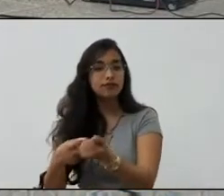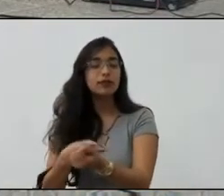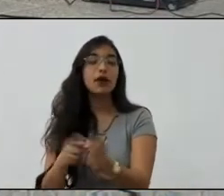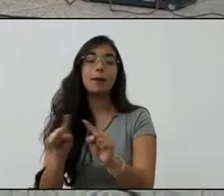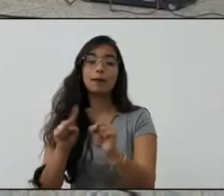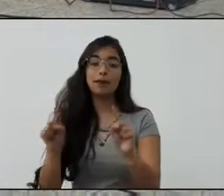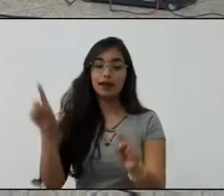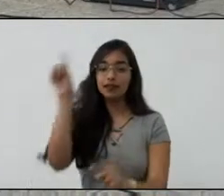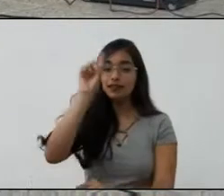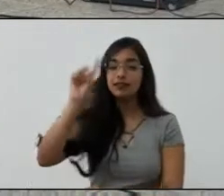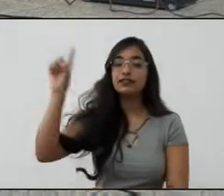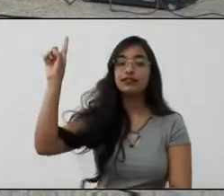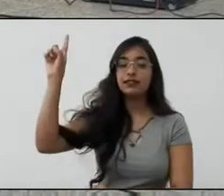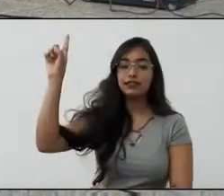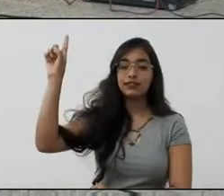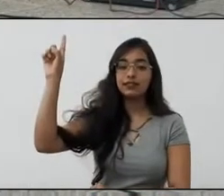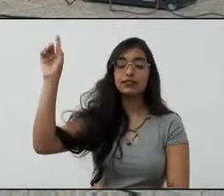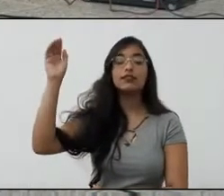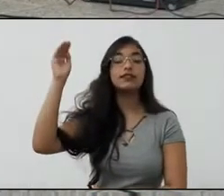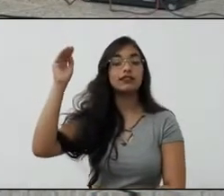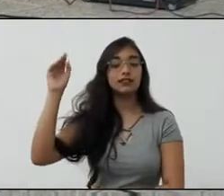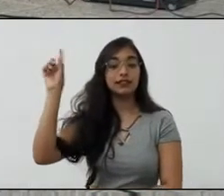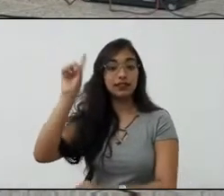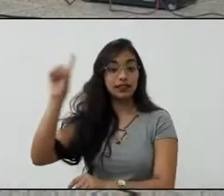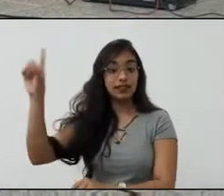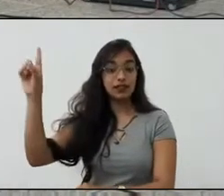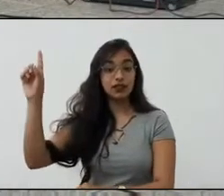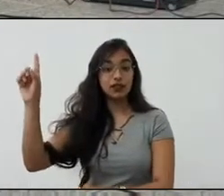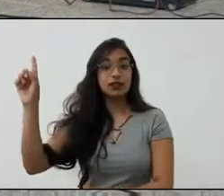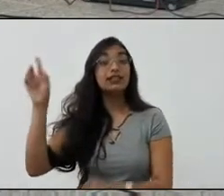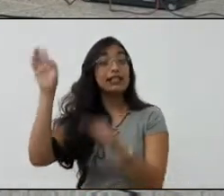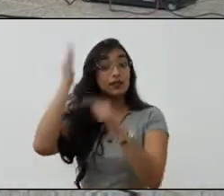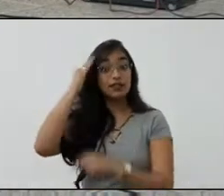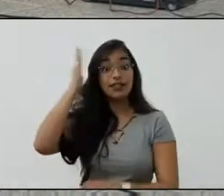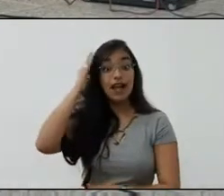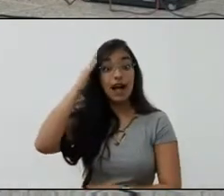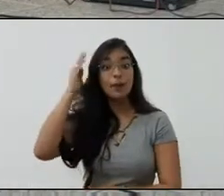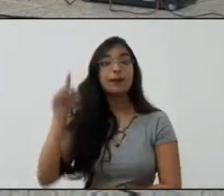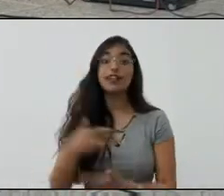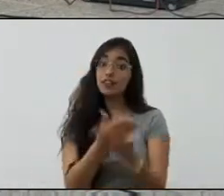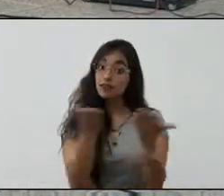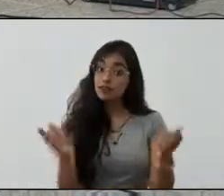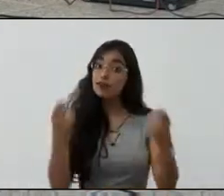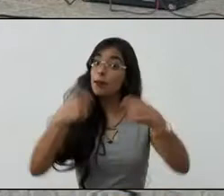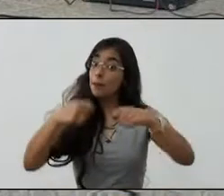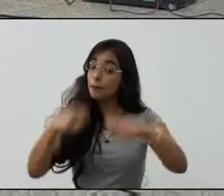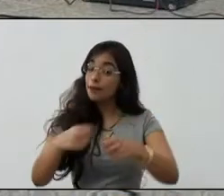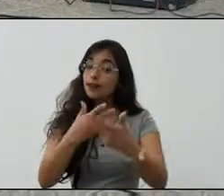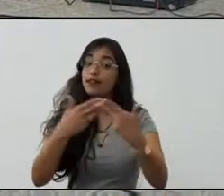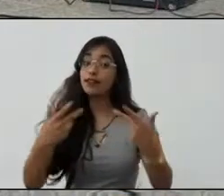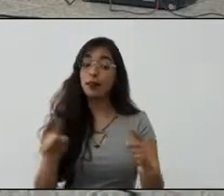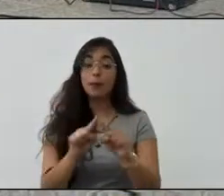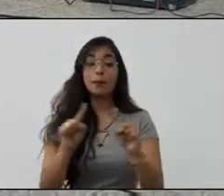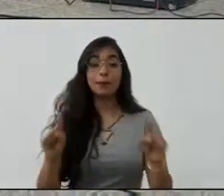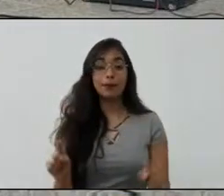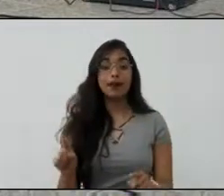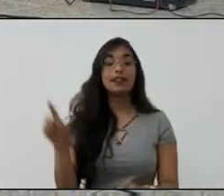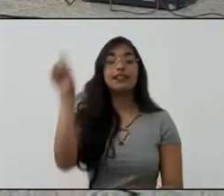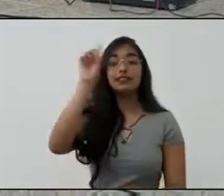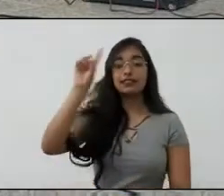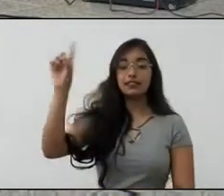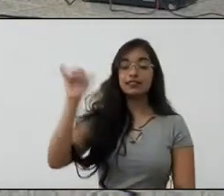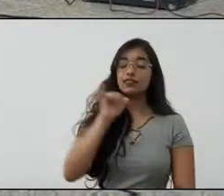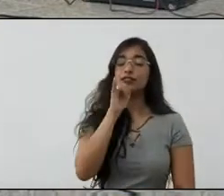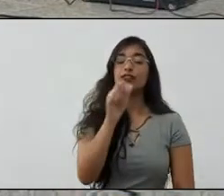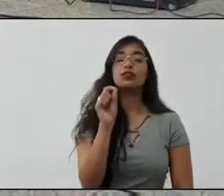Pai Celestial bem sabe que necessitais de todas elas. Mas ele nos diz o seguinte: mas buscai